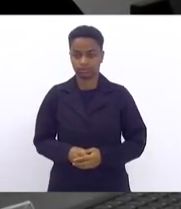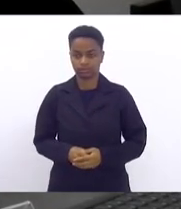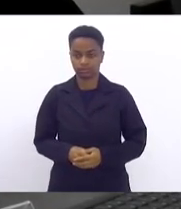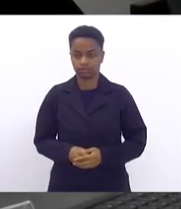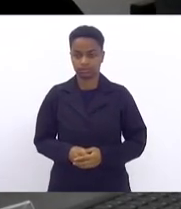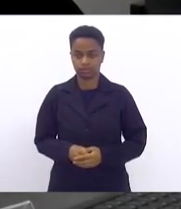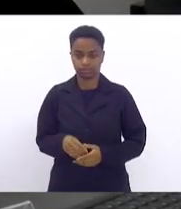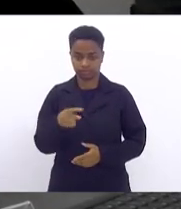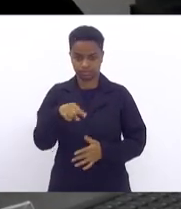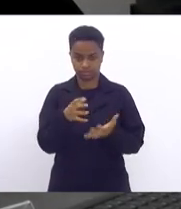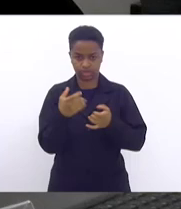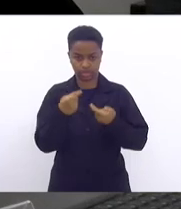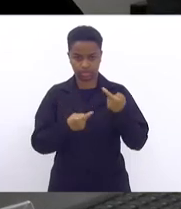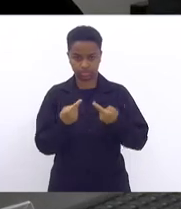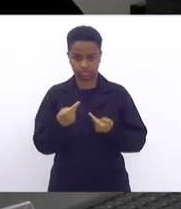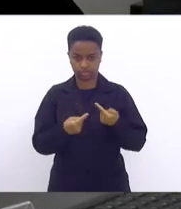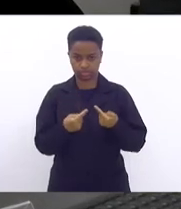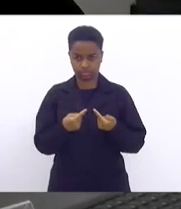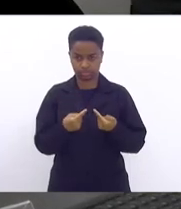Alguém queira discutir?